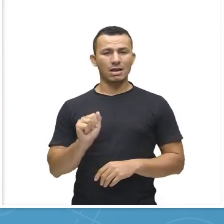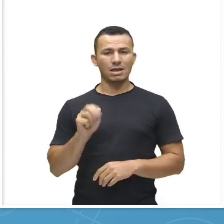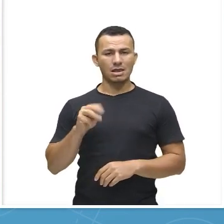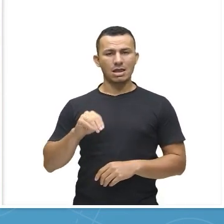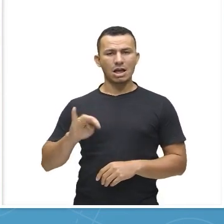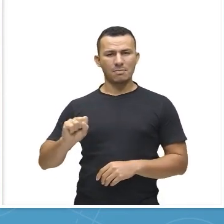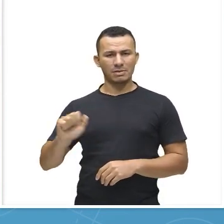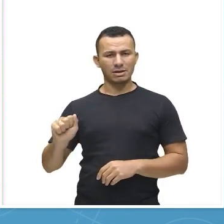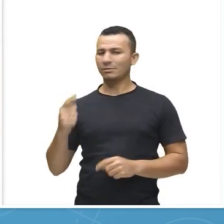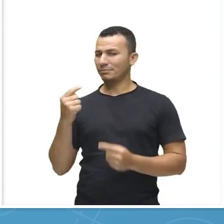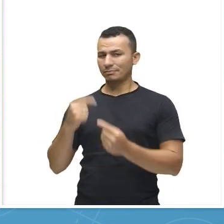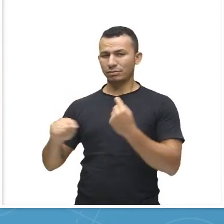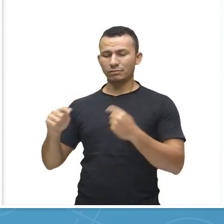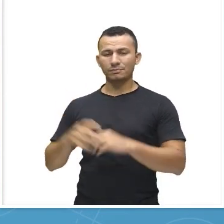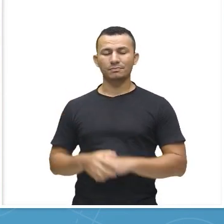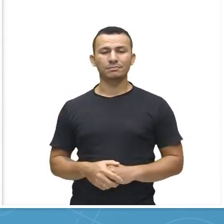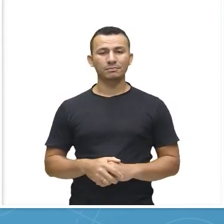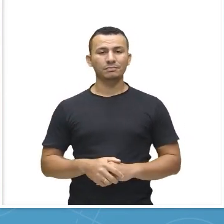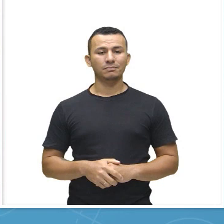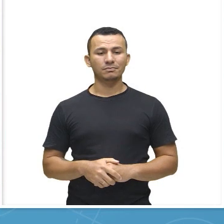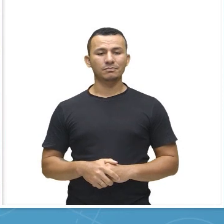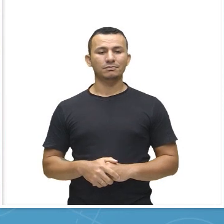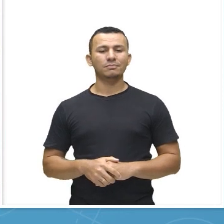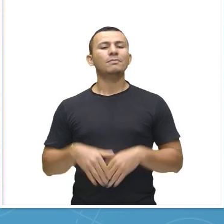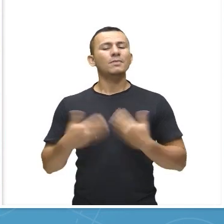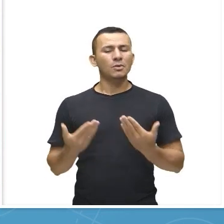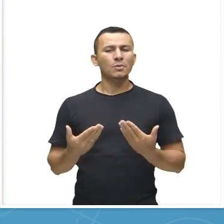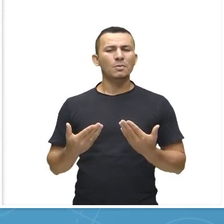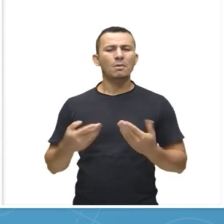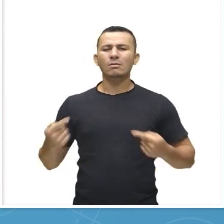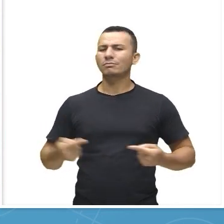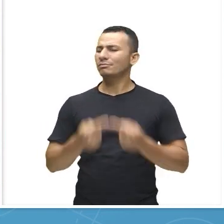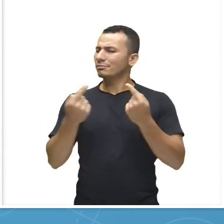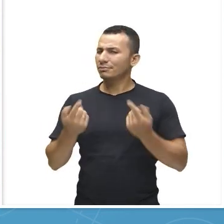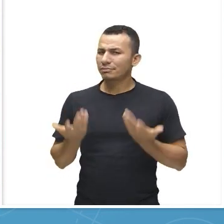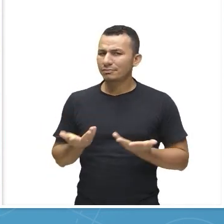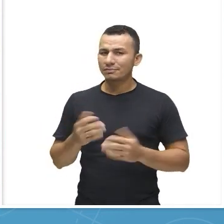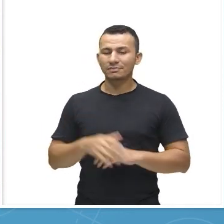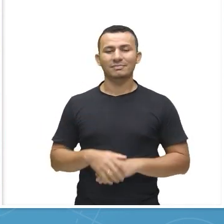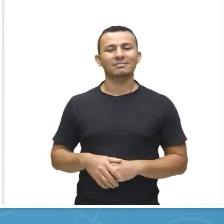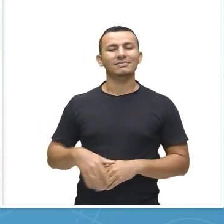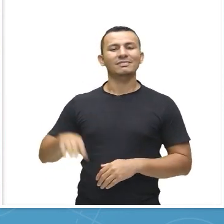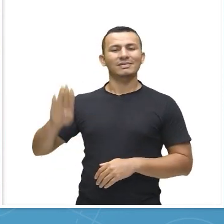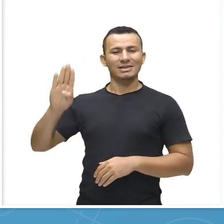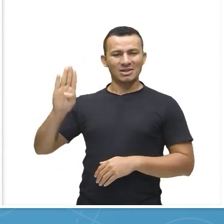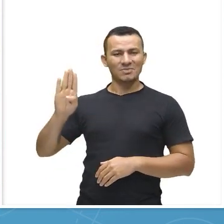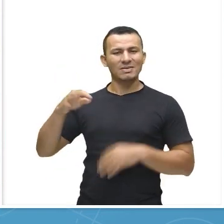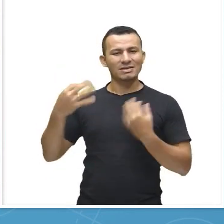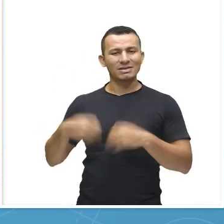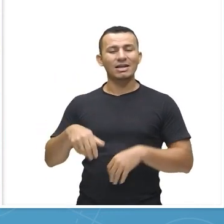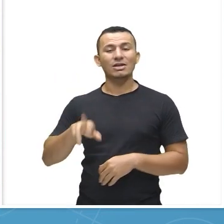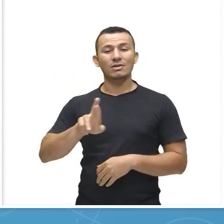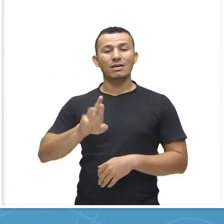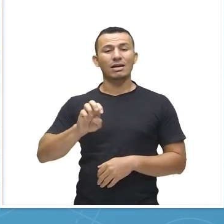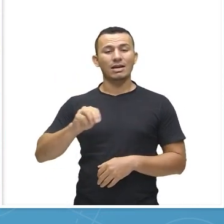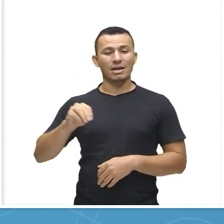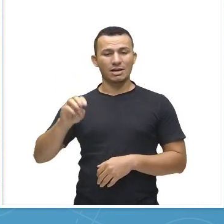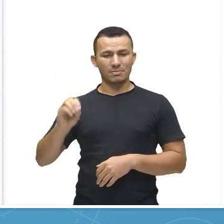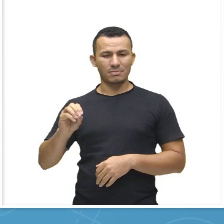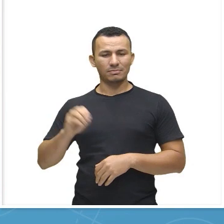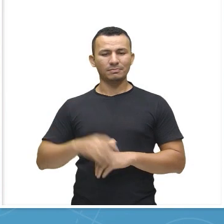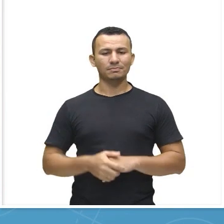nós estamos falando aí da letra B de bolinha, que é o Rio Reno. Vamos ver o comentário sobre o Rio